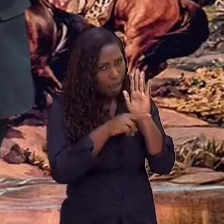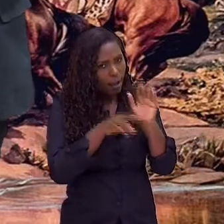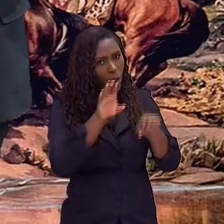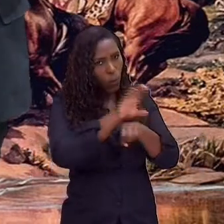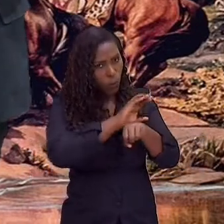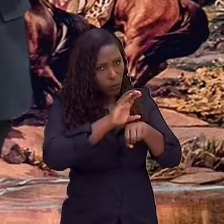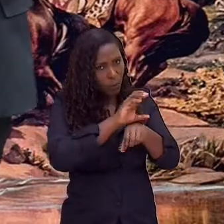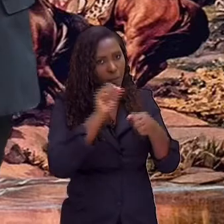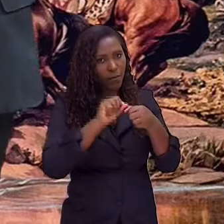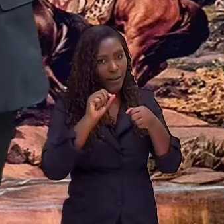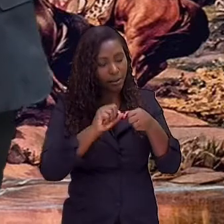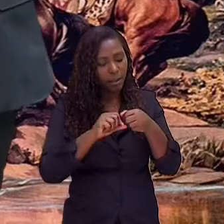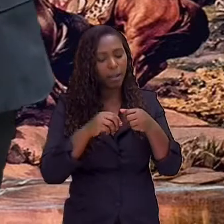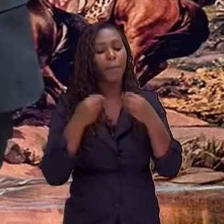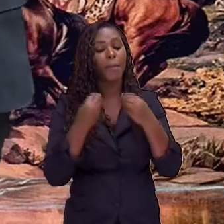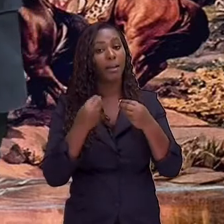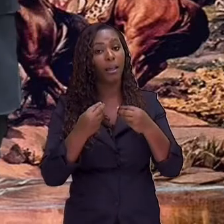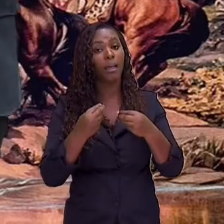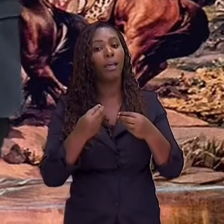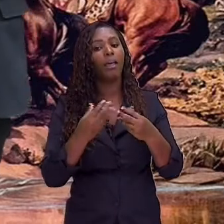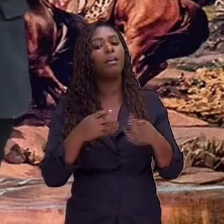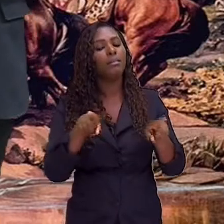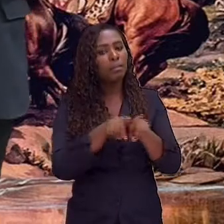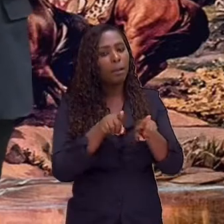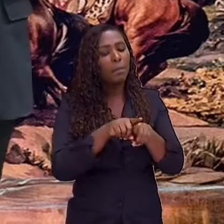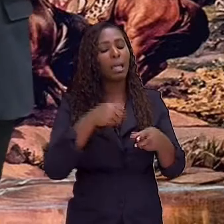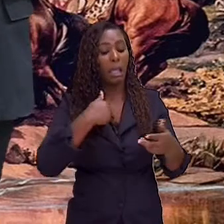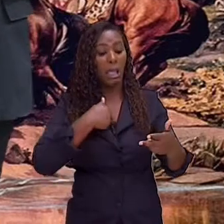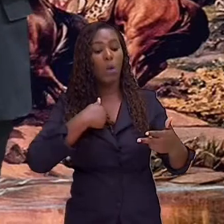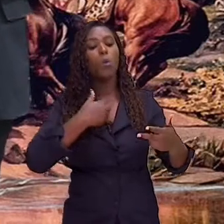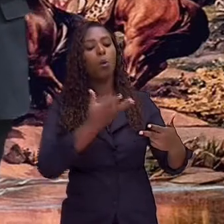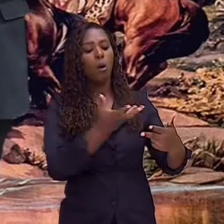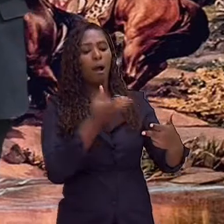à localidade e civilização do povo brasileiro.